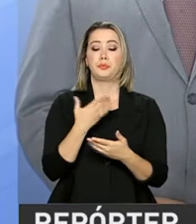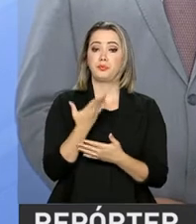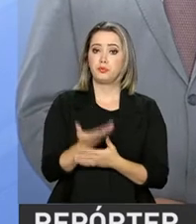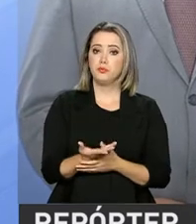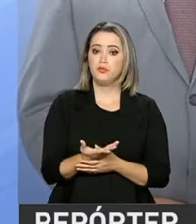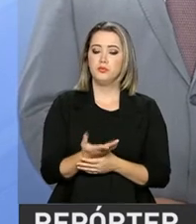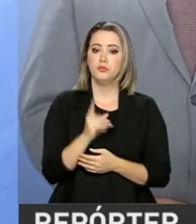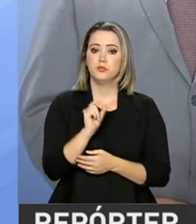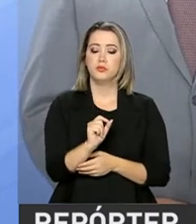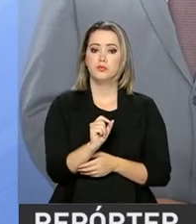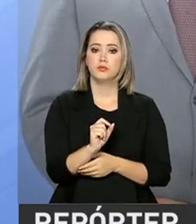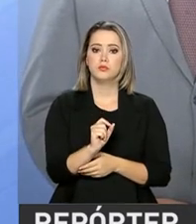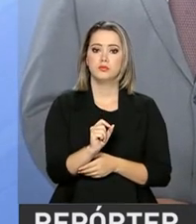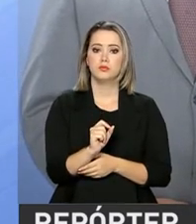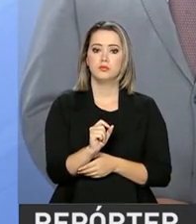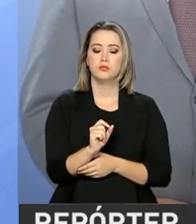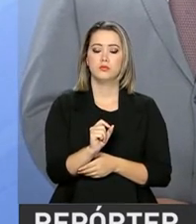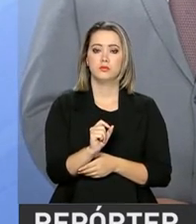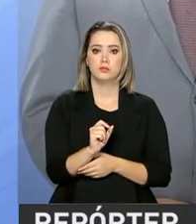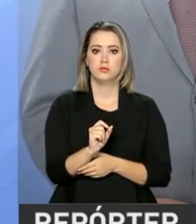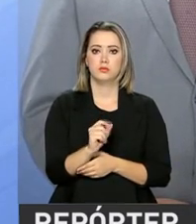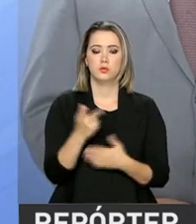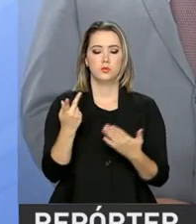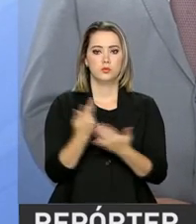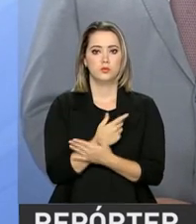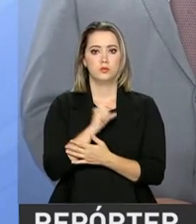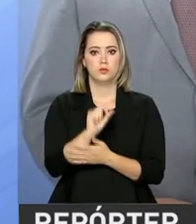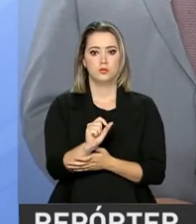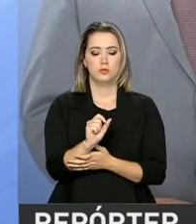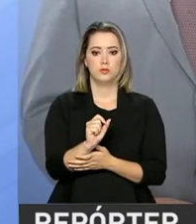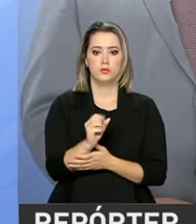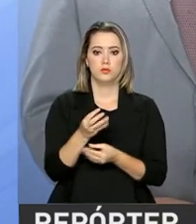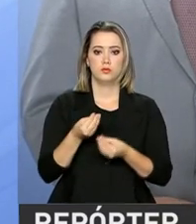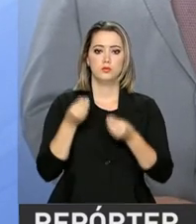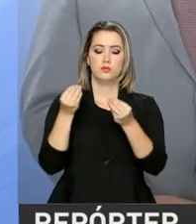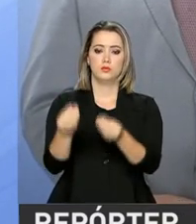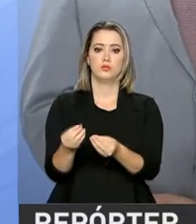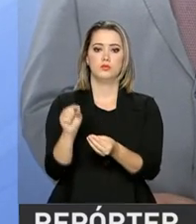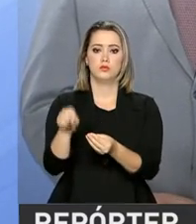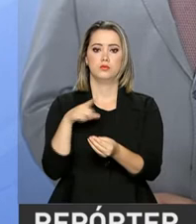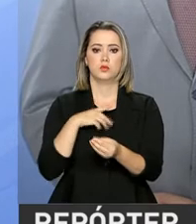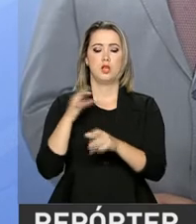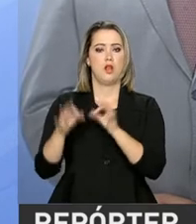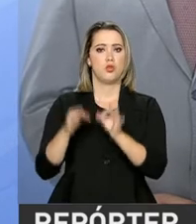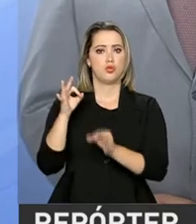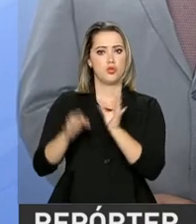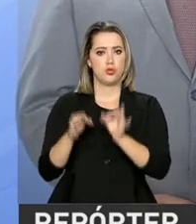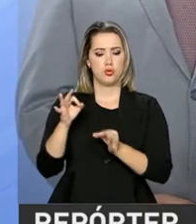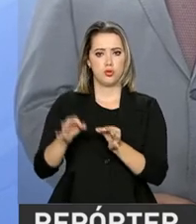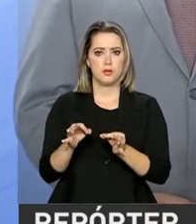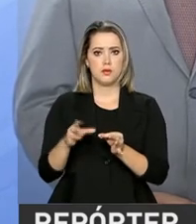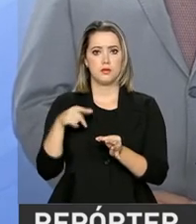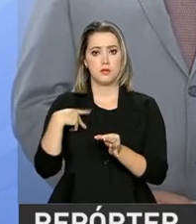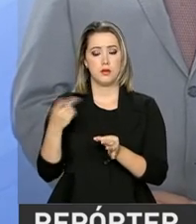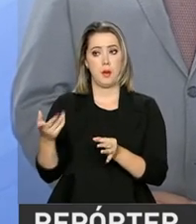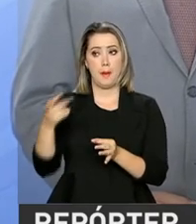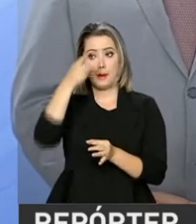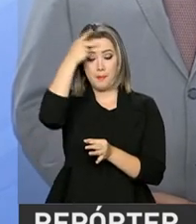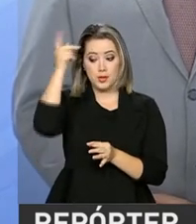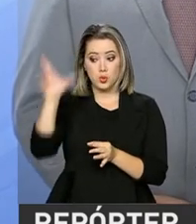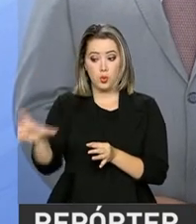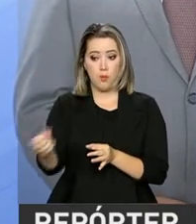para que seja levado à justiça a pagar